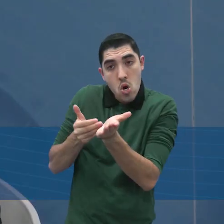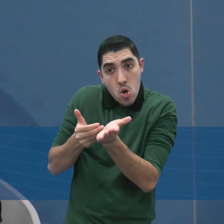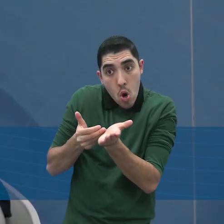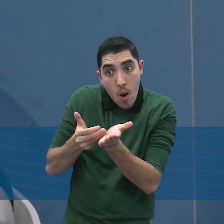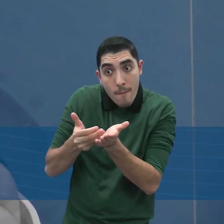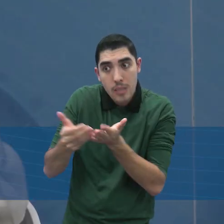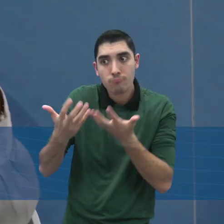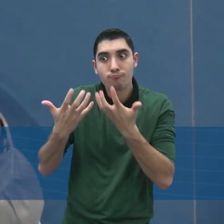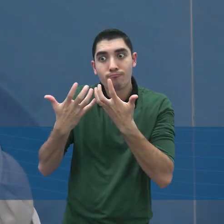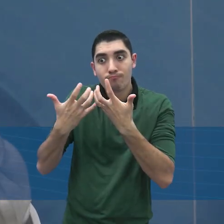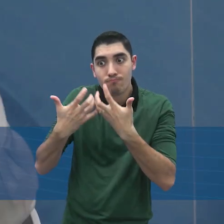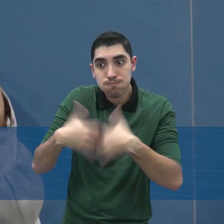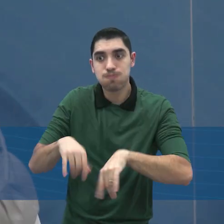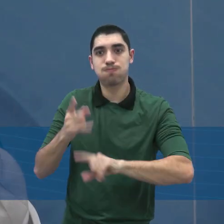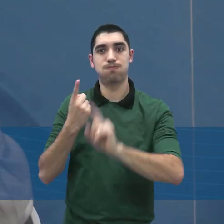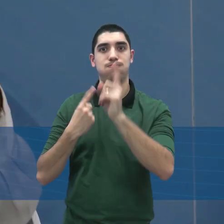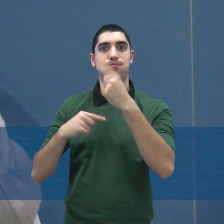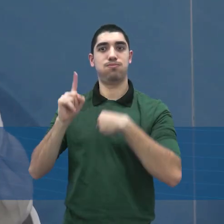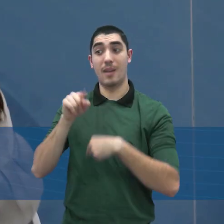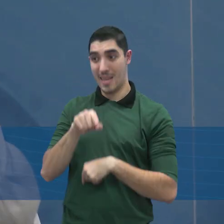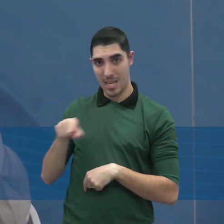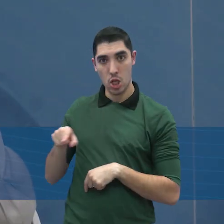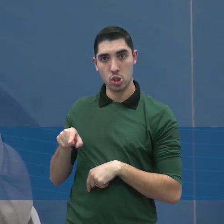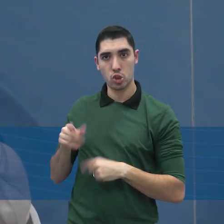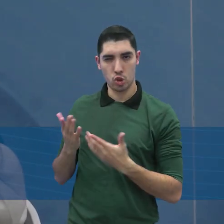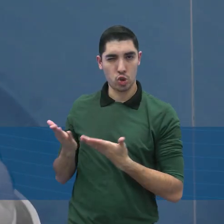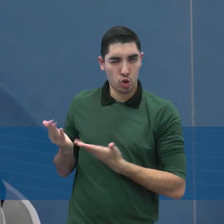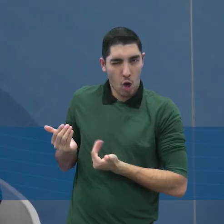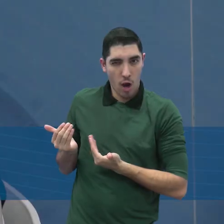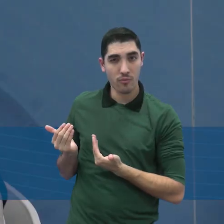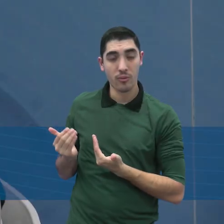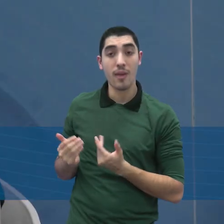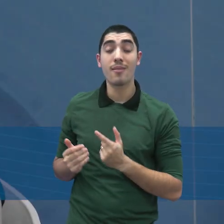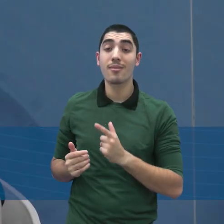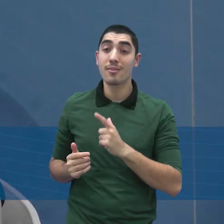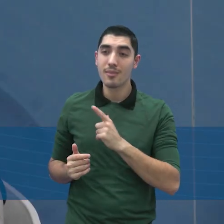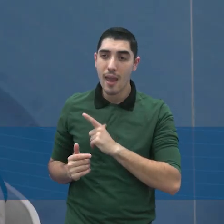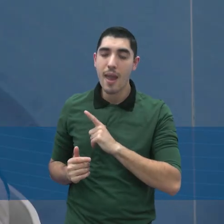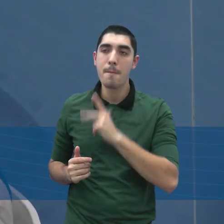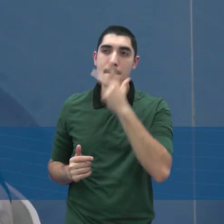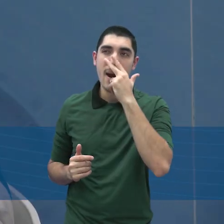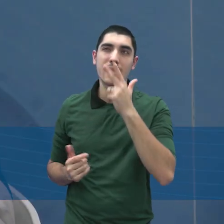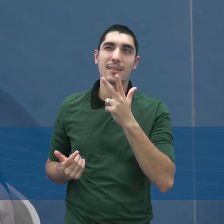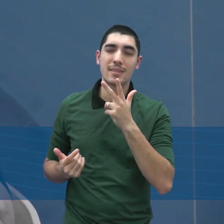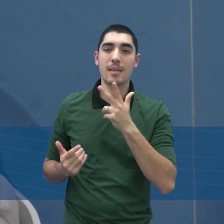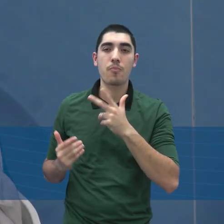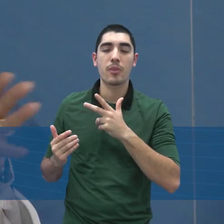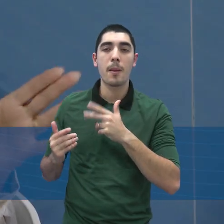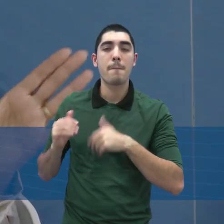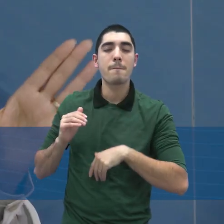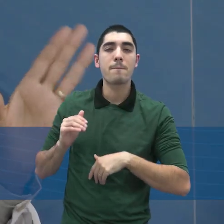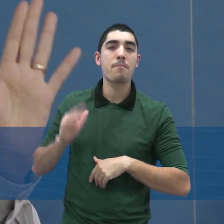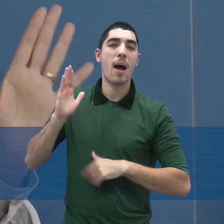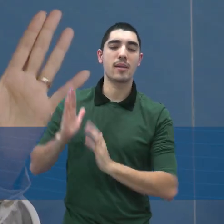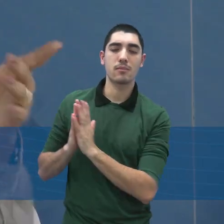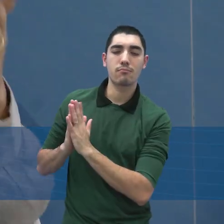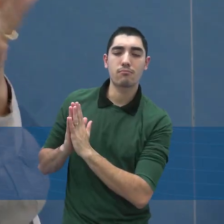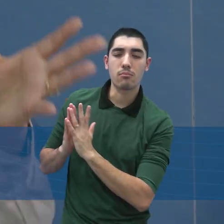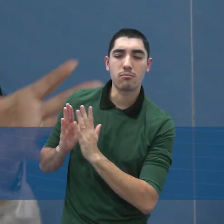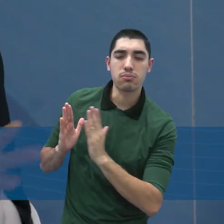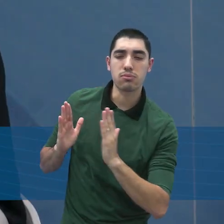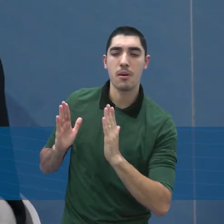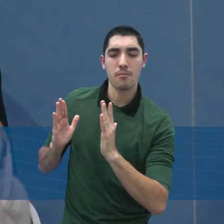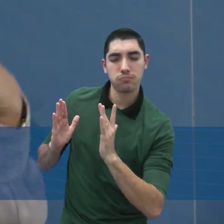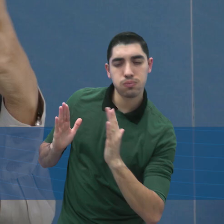os jovens, eles têm uma sensação, eles têm um tempo maior por conta dessa, ela